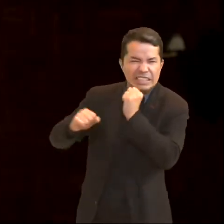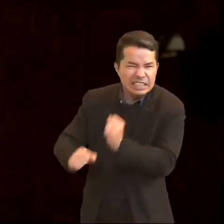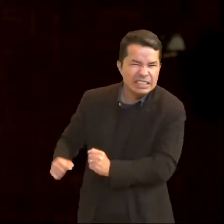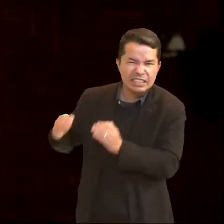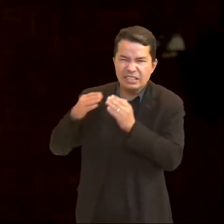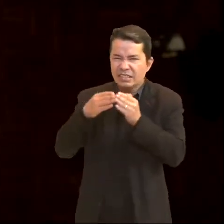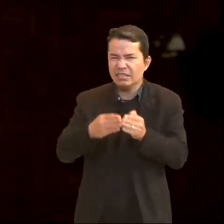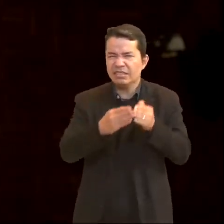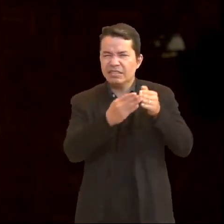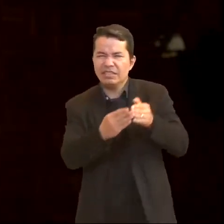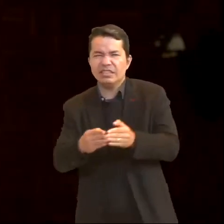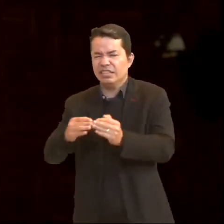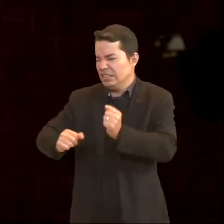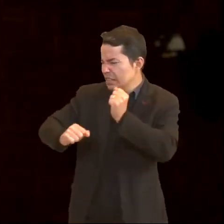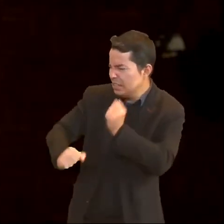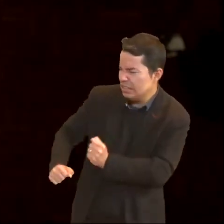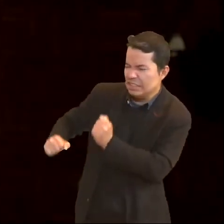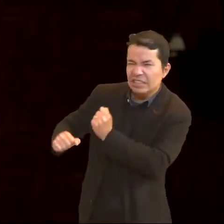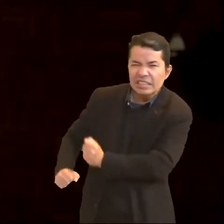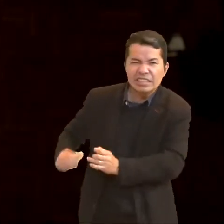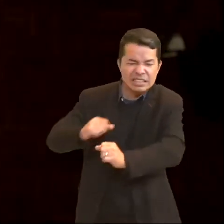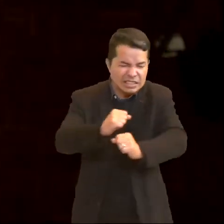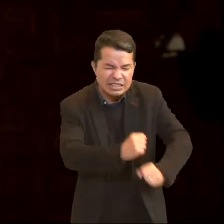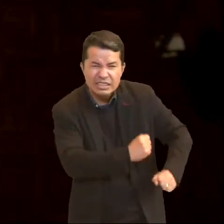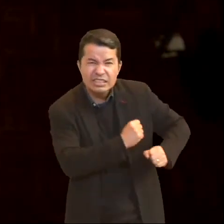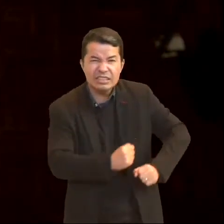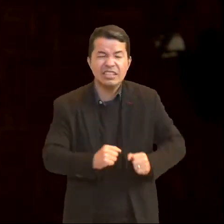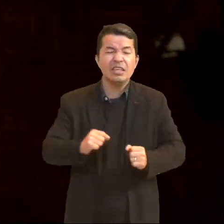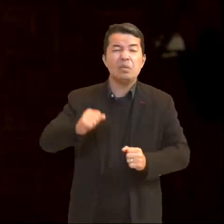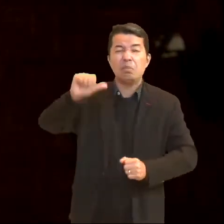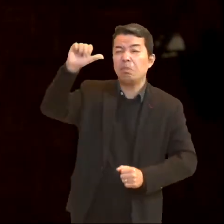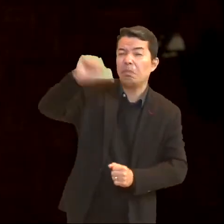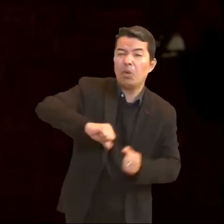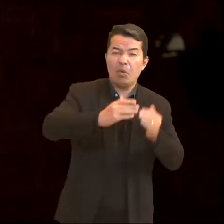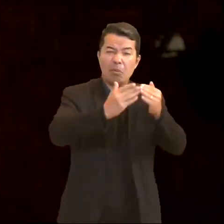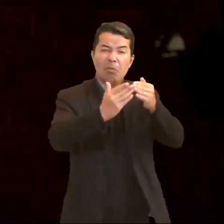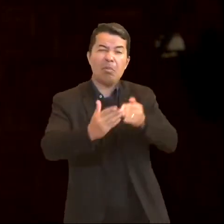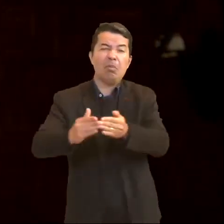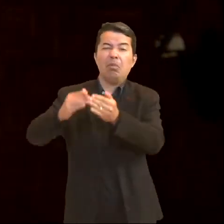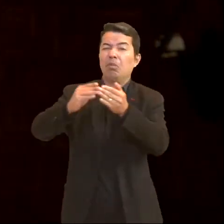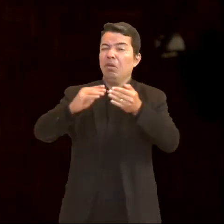diz a Bíblia, remam, e não conseguem, porque